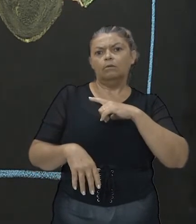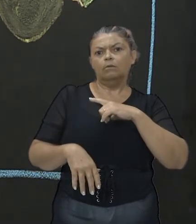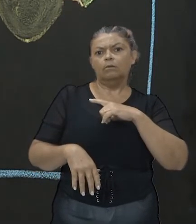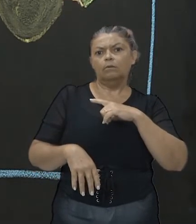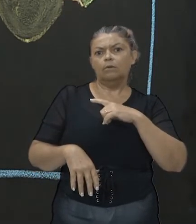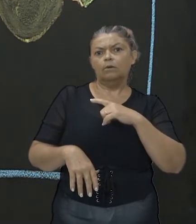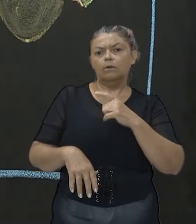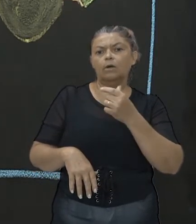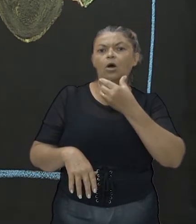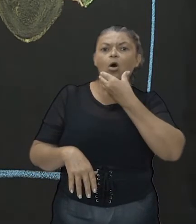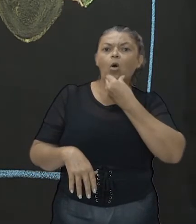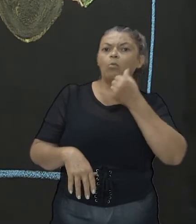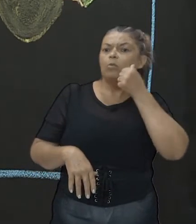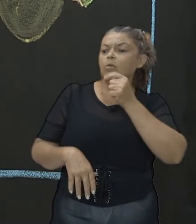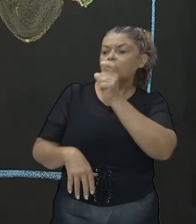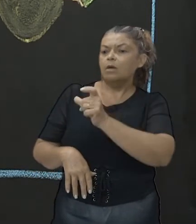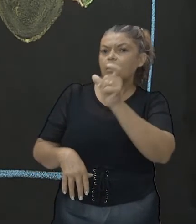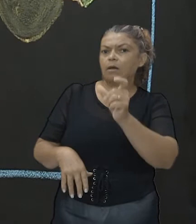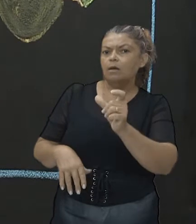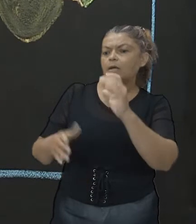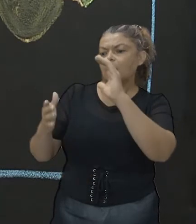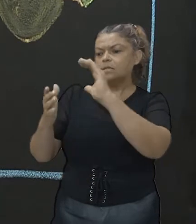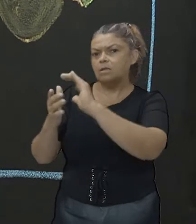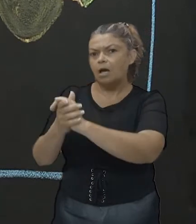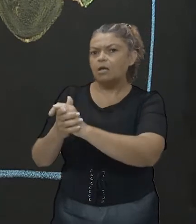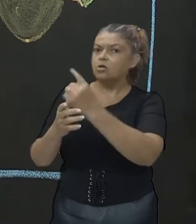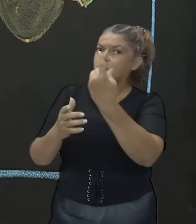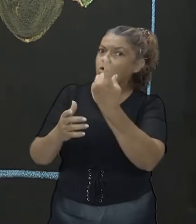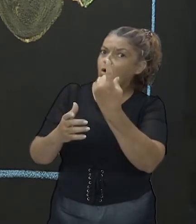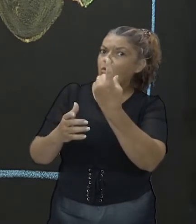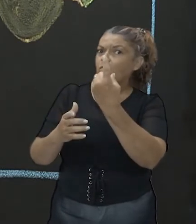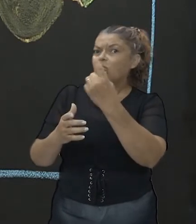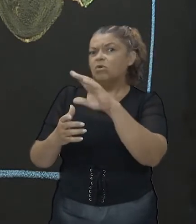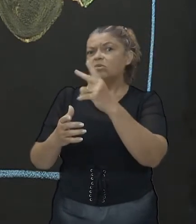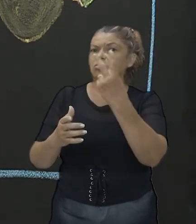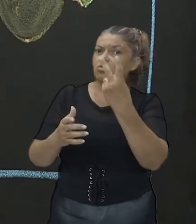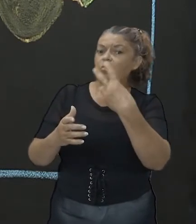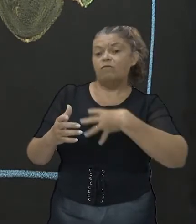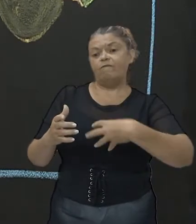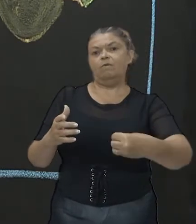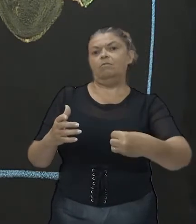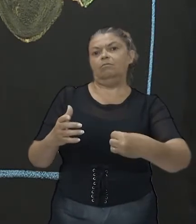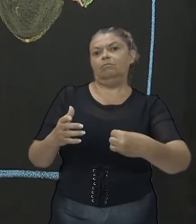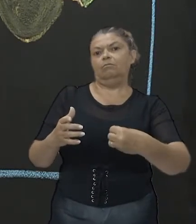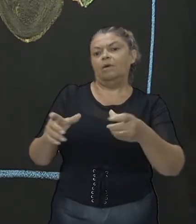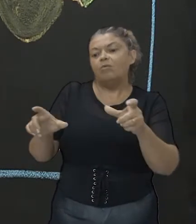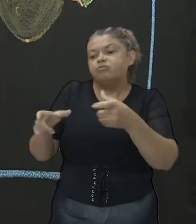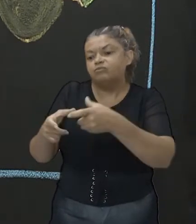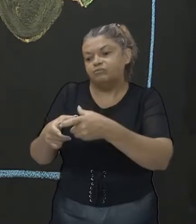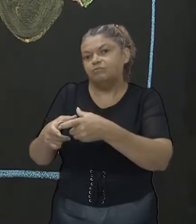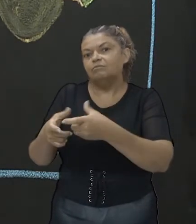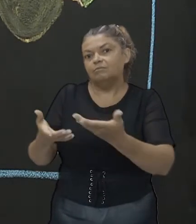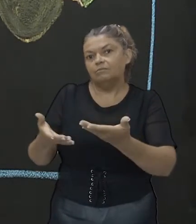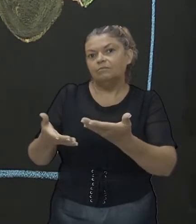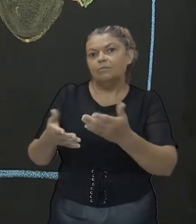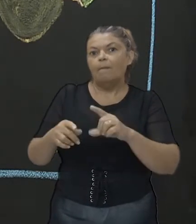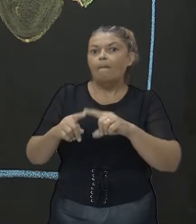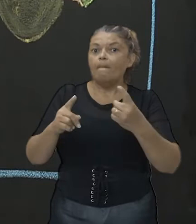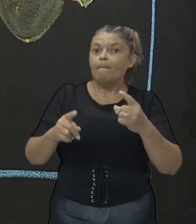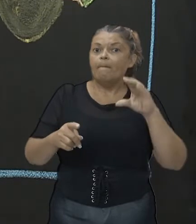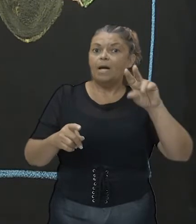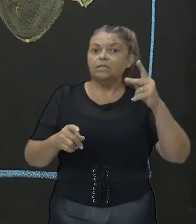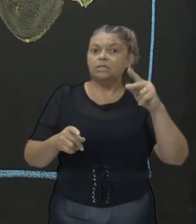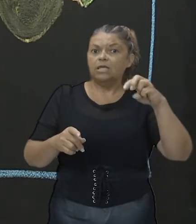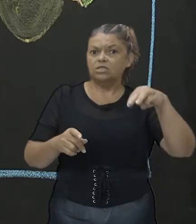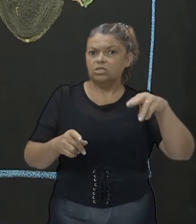casal, salvo em condições de gêmeos, essas situações. Nas áreas rurais é um pouco mais flexibilizada. Porém, na China não existe